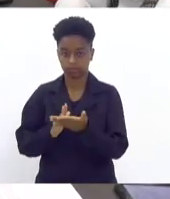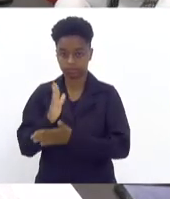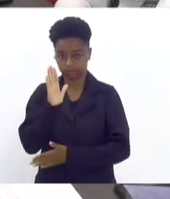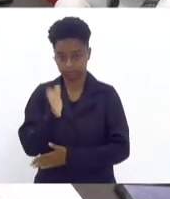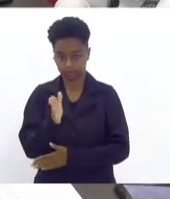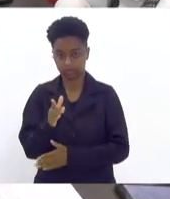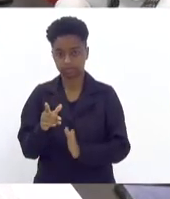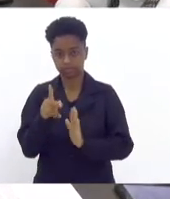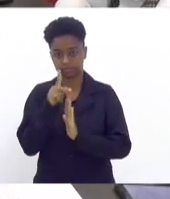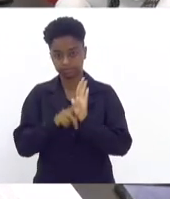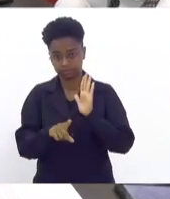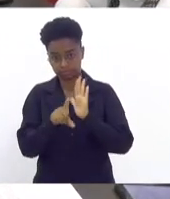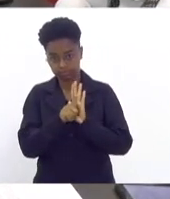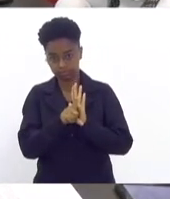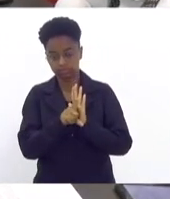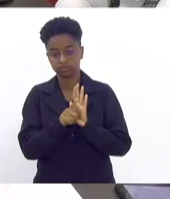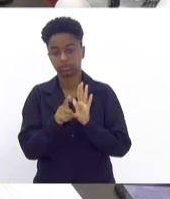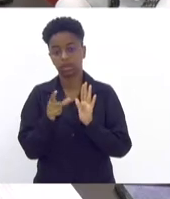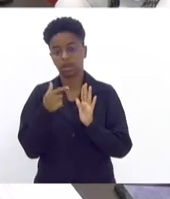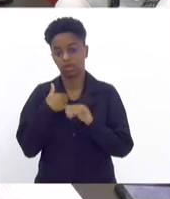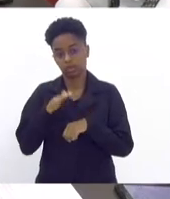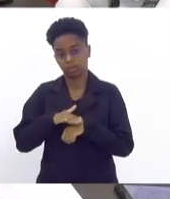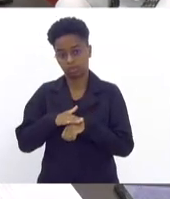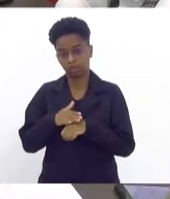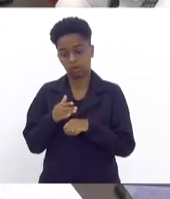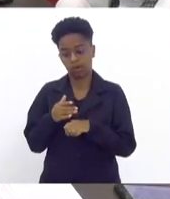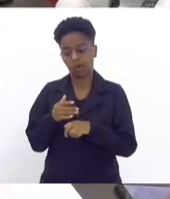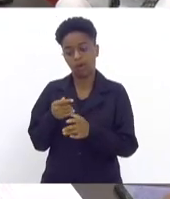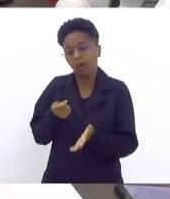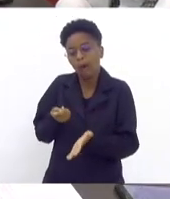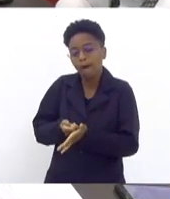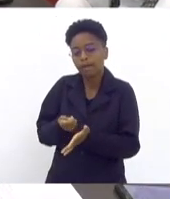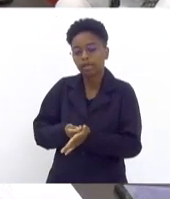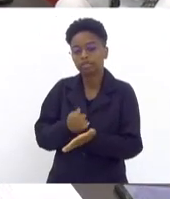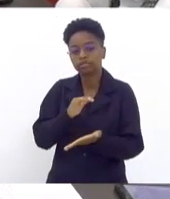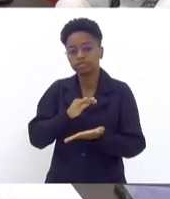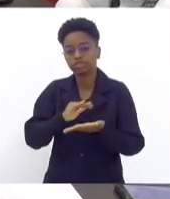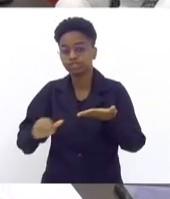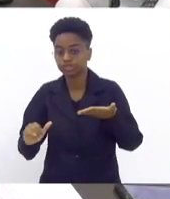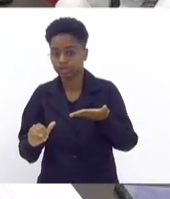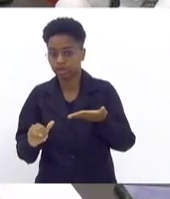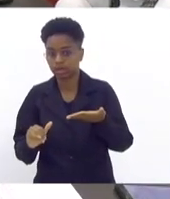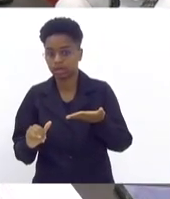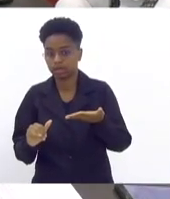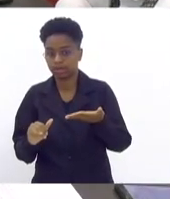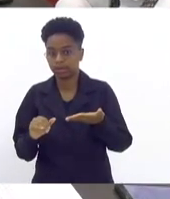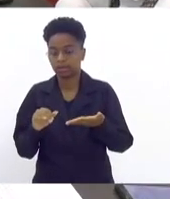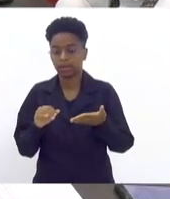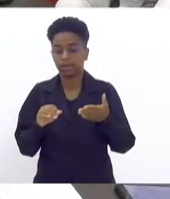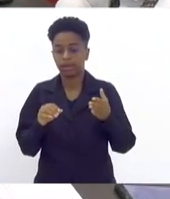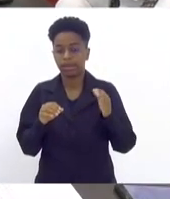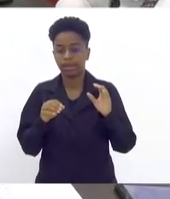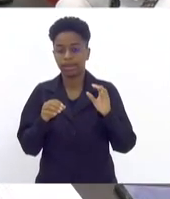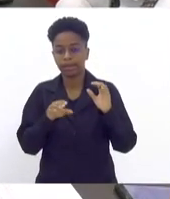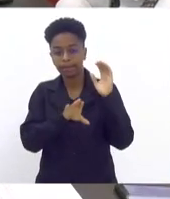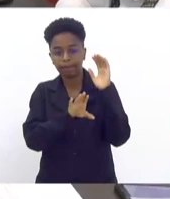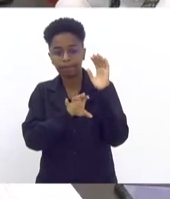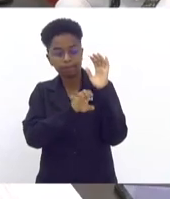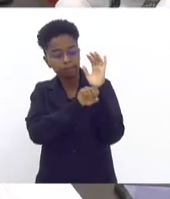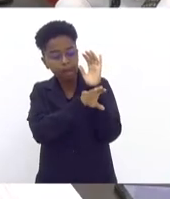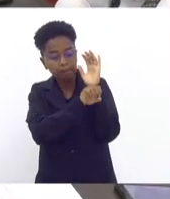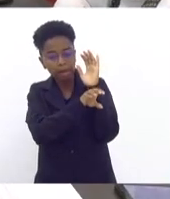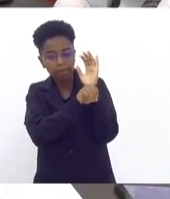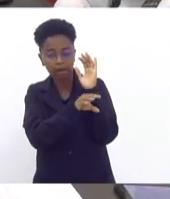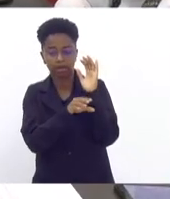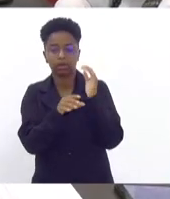lei, projeto de minha autoria, obrigando a retirada dos pardais em rodovias